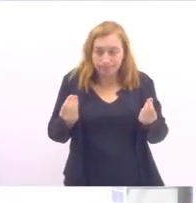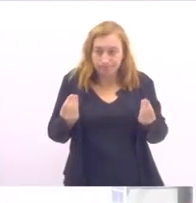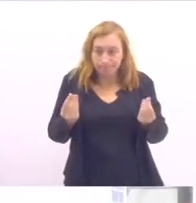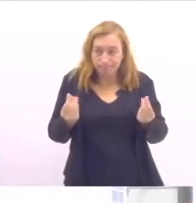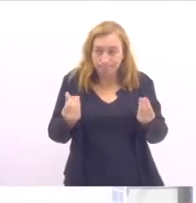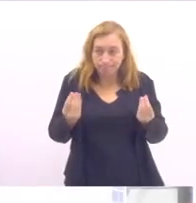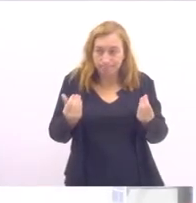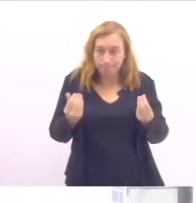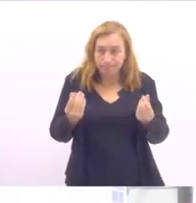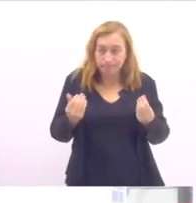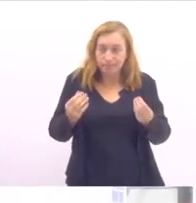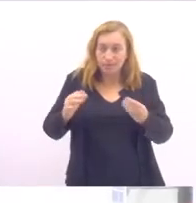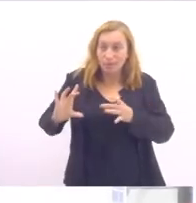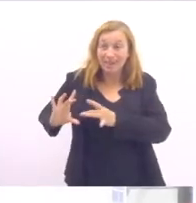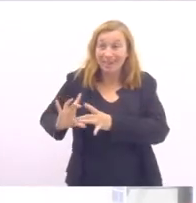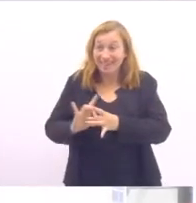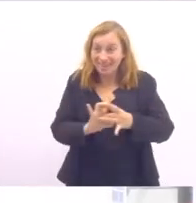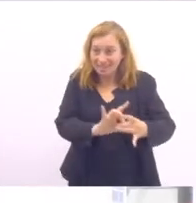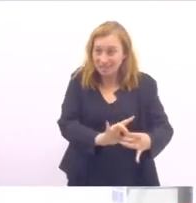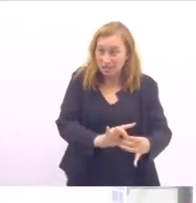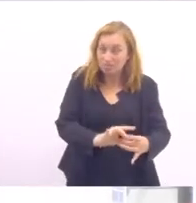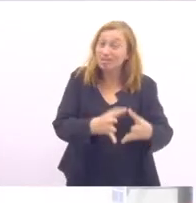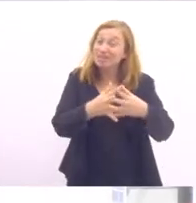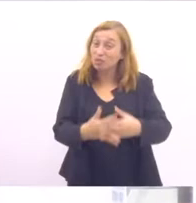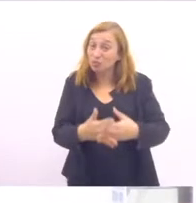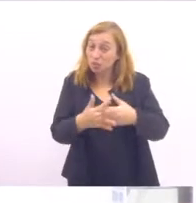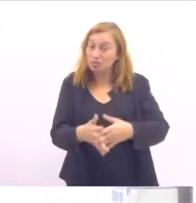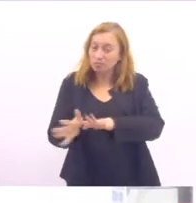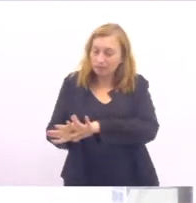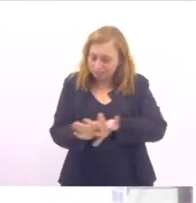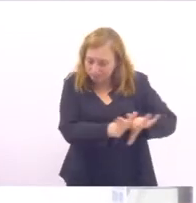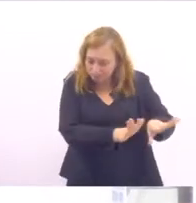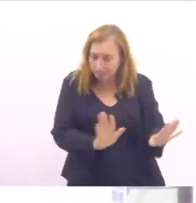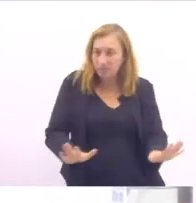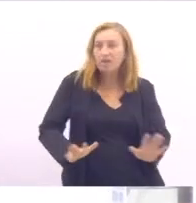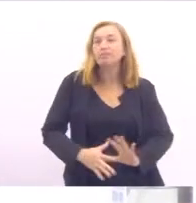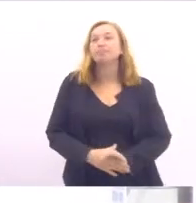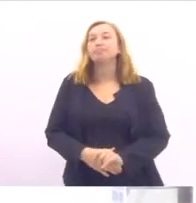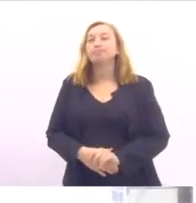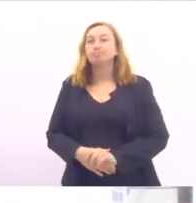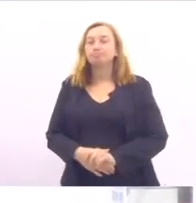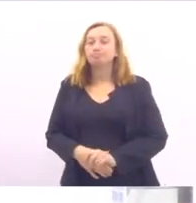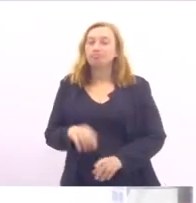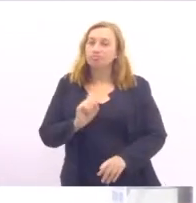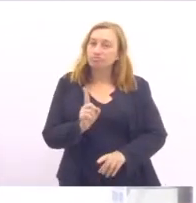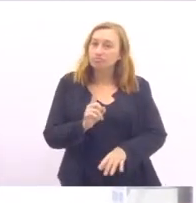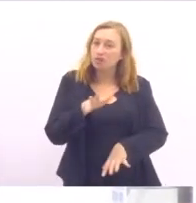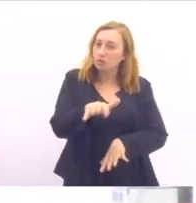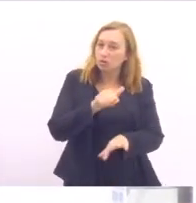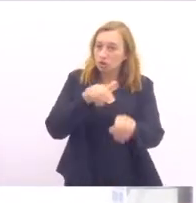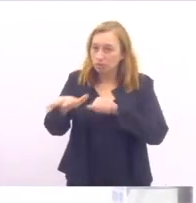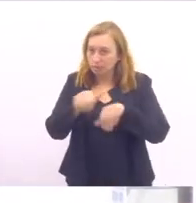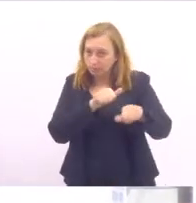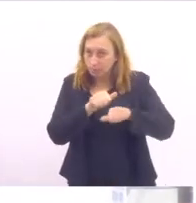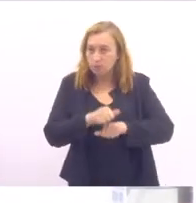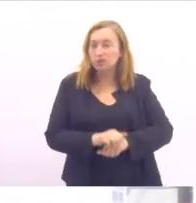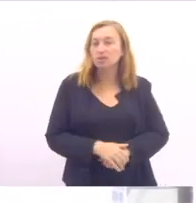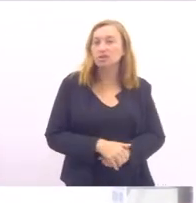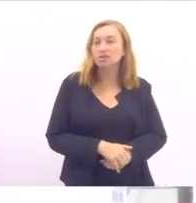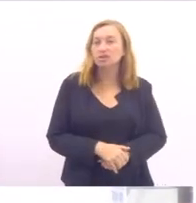é uma zona intermediária aí que dá margem a conflito. Mas então vamos lá. Já que nós não chamamos